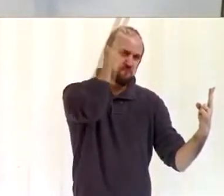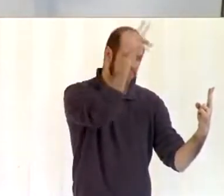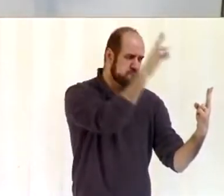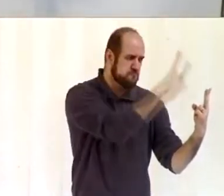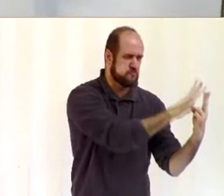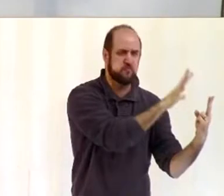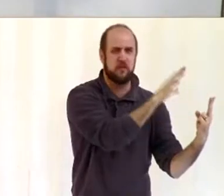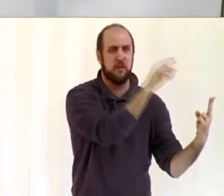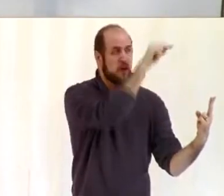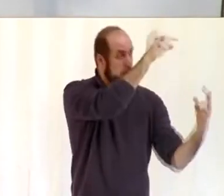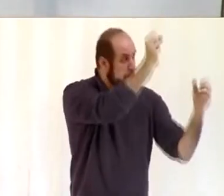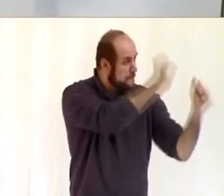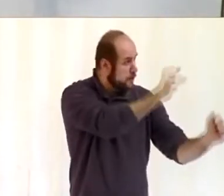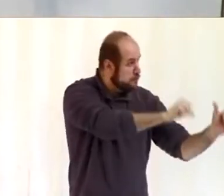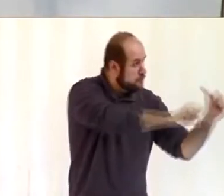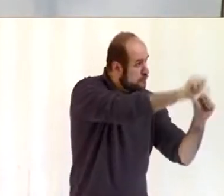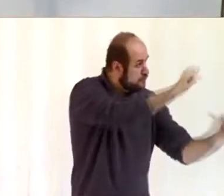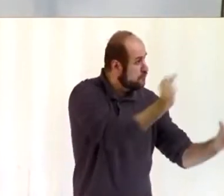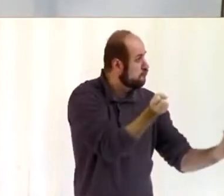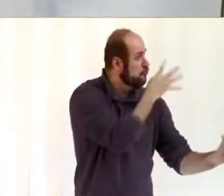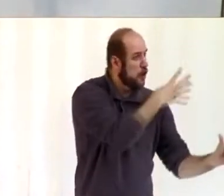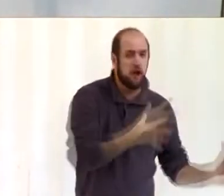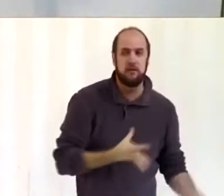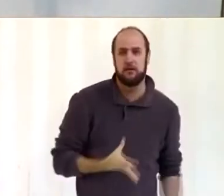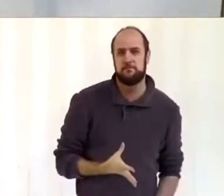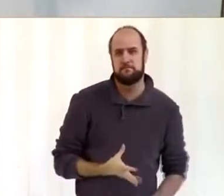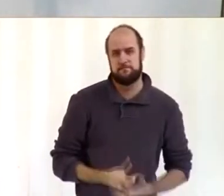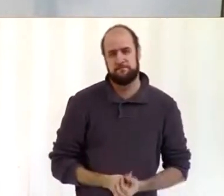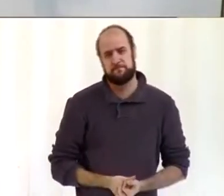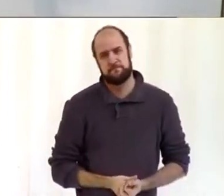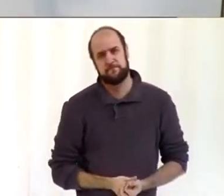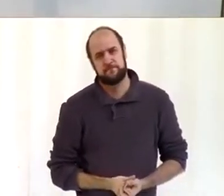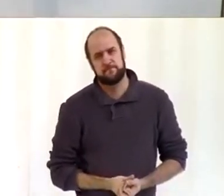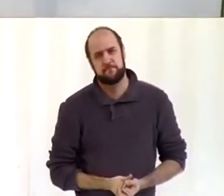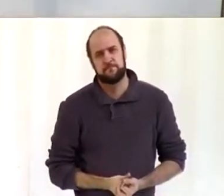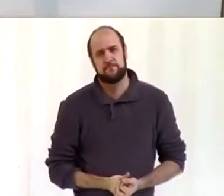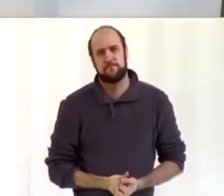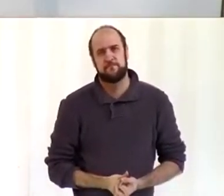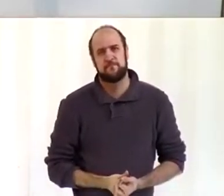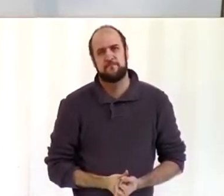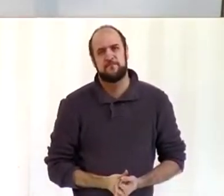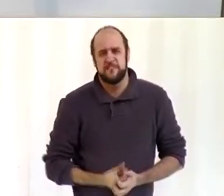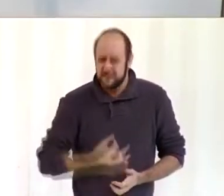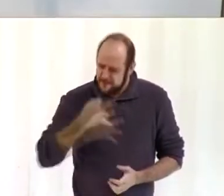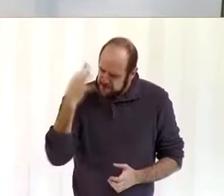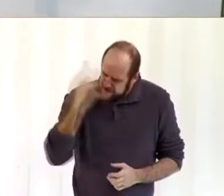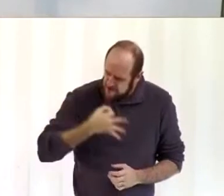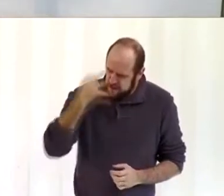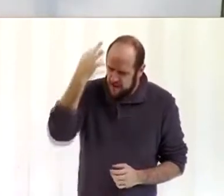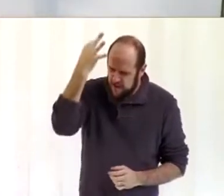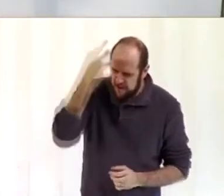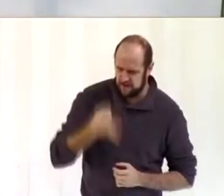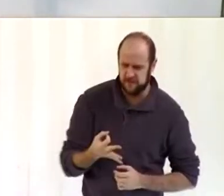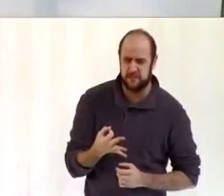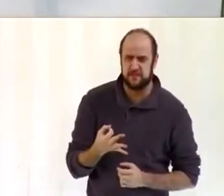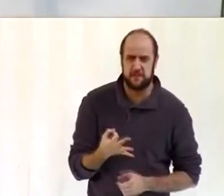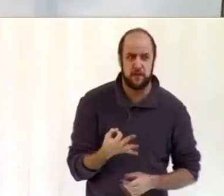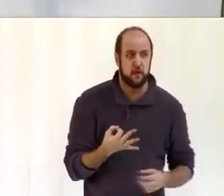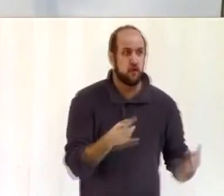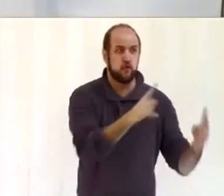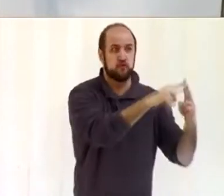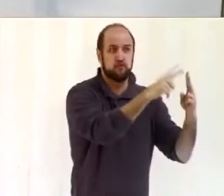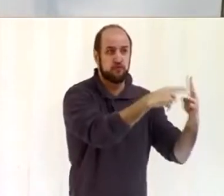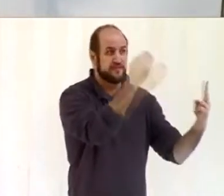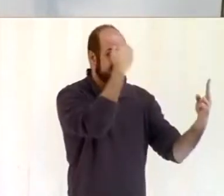casal para trazer restauração. E eu não tenho dúvida, quando o casal crê